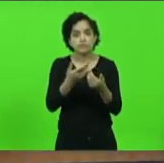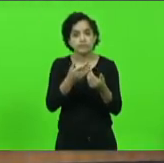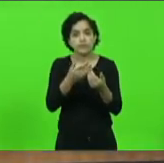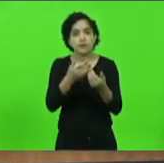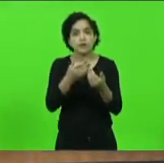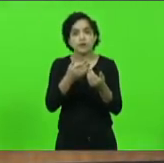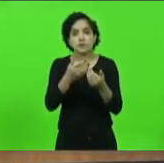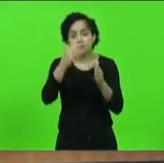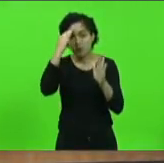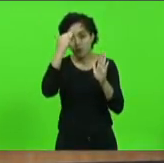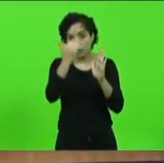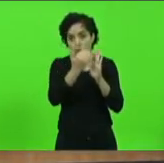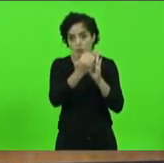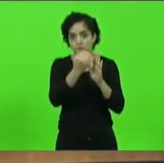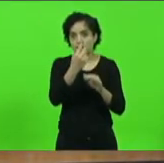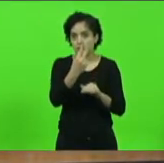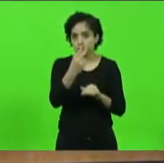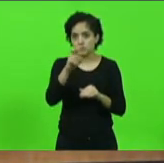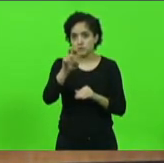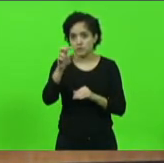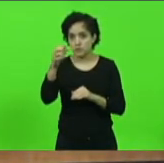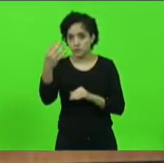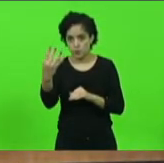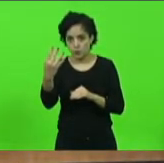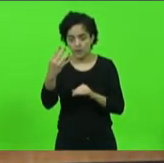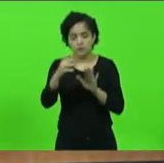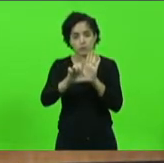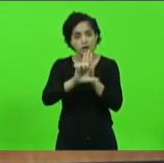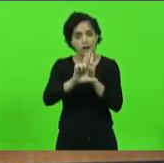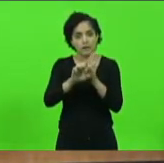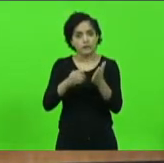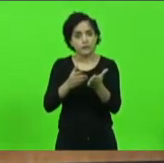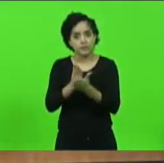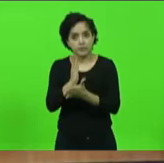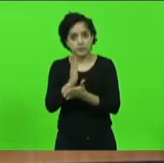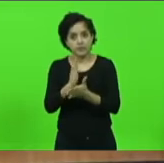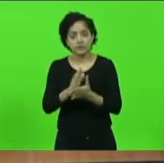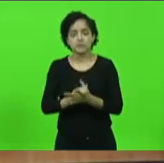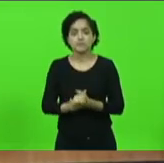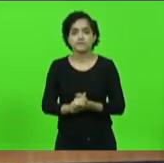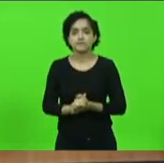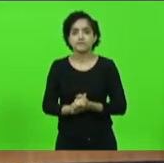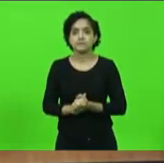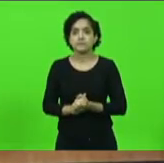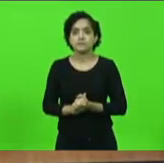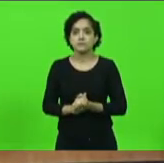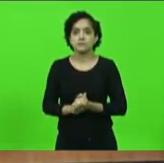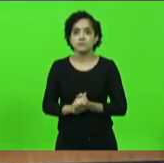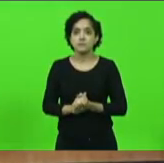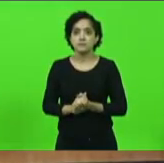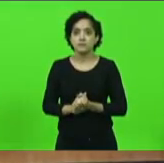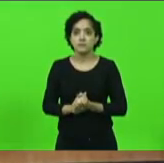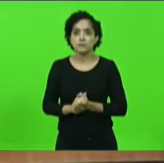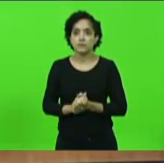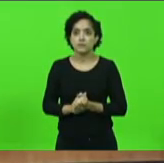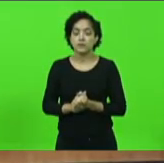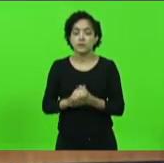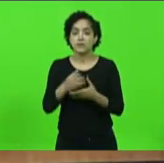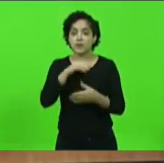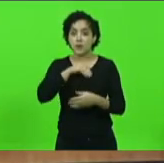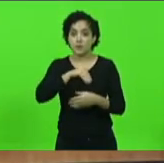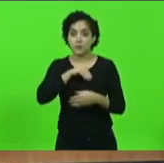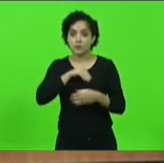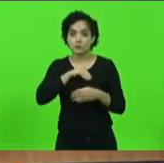254, que é a lei que foi aprovada já por essa casa, que aproxima os salários. Então, a reposição